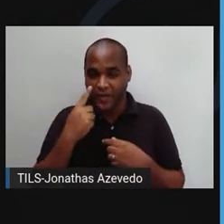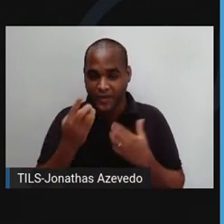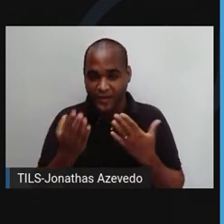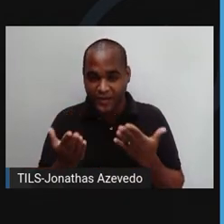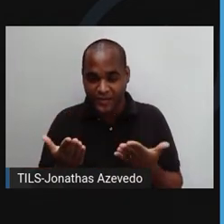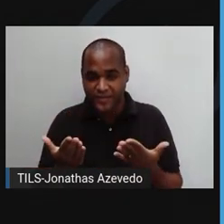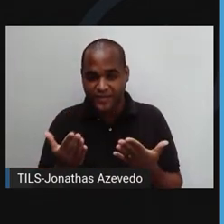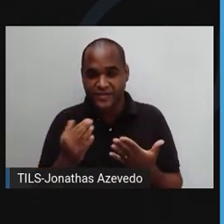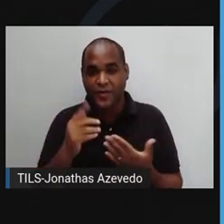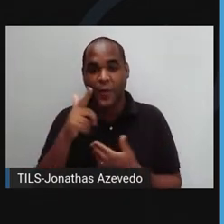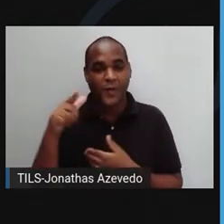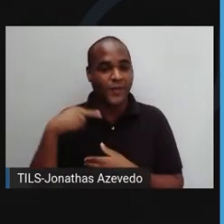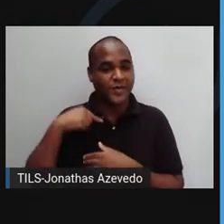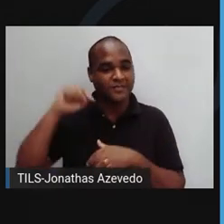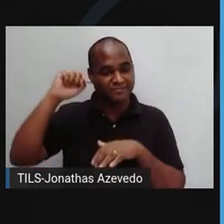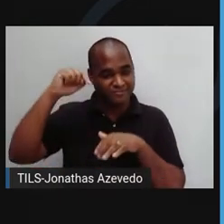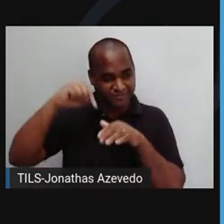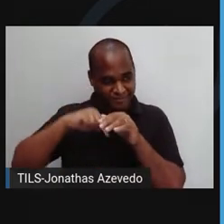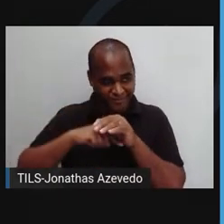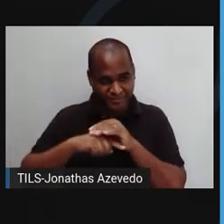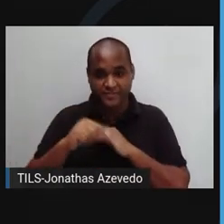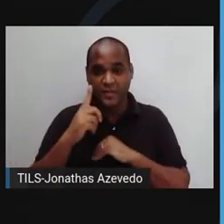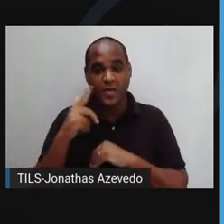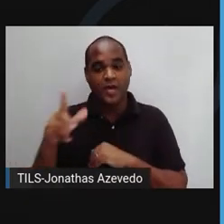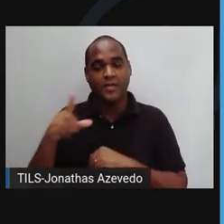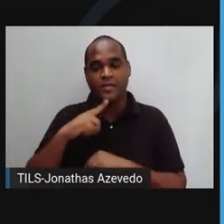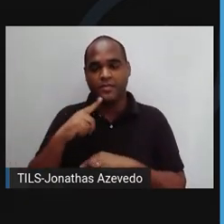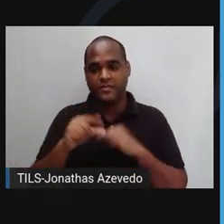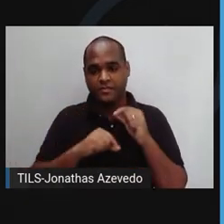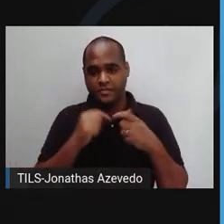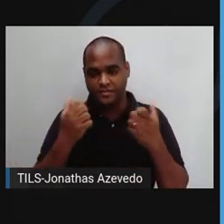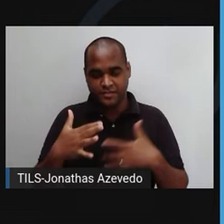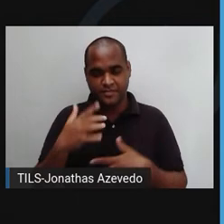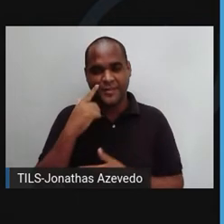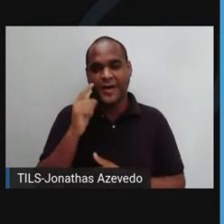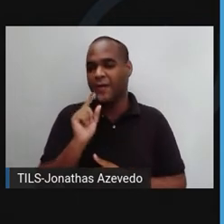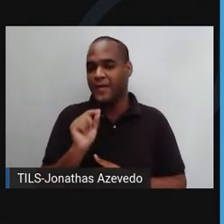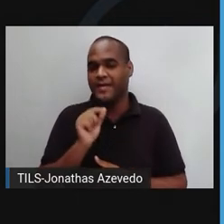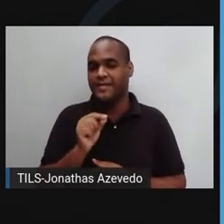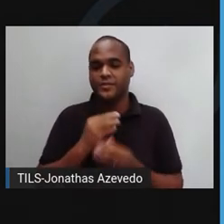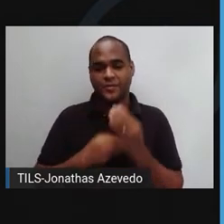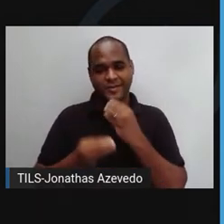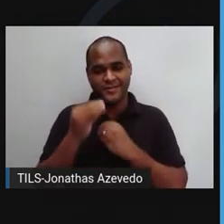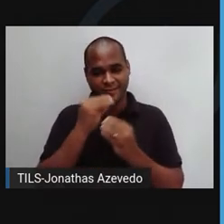aquele outro escorregador ali? Que leva a outra direção? É para lá que a sua comida vai.